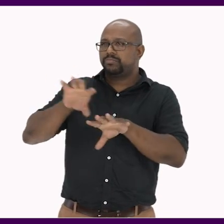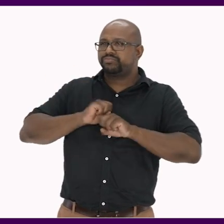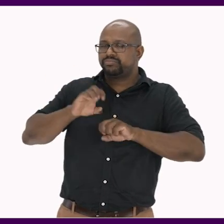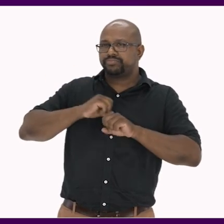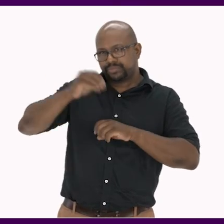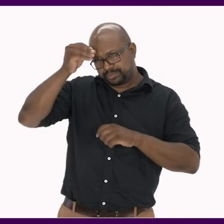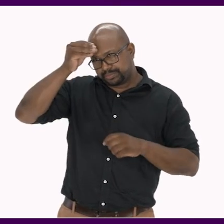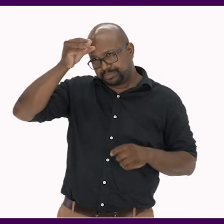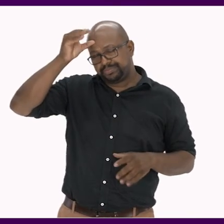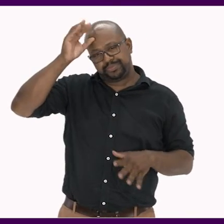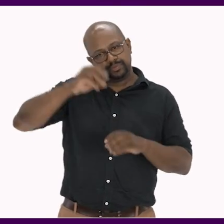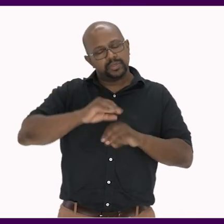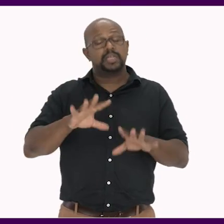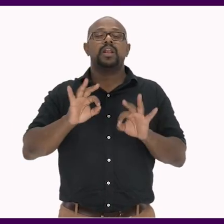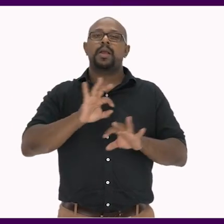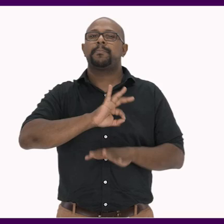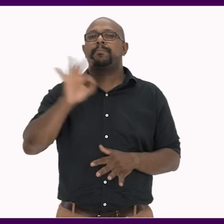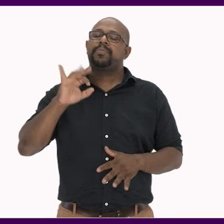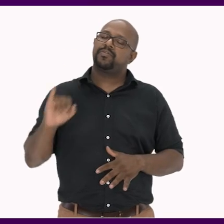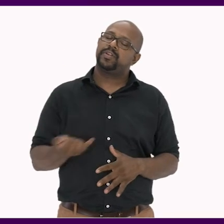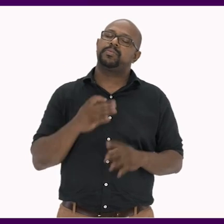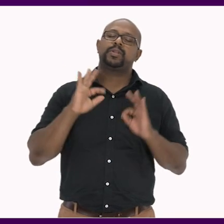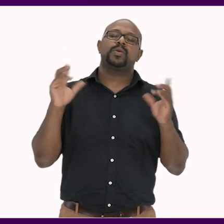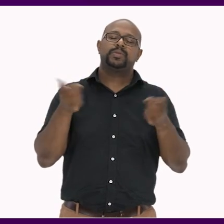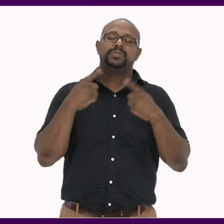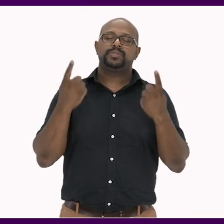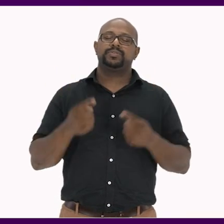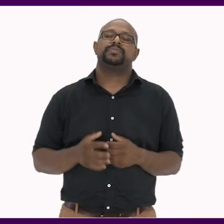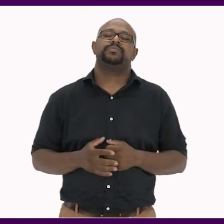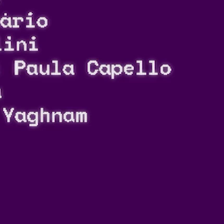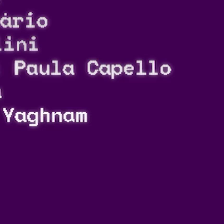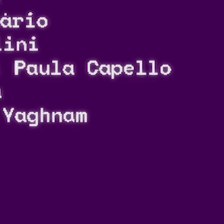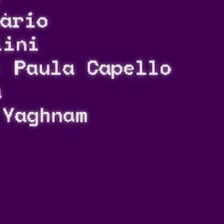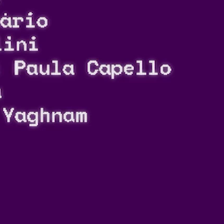anos. Espero que seja de um ótimo proveito a todos.